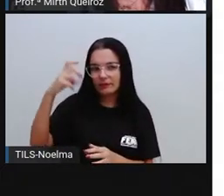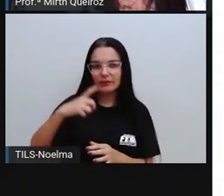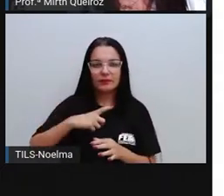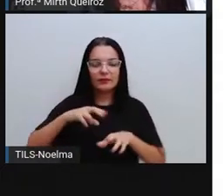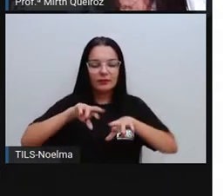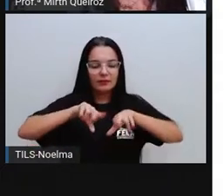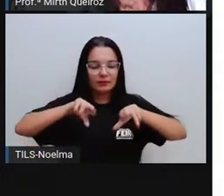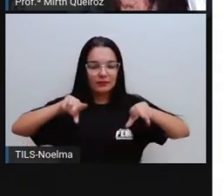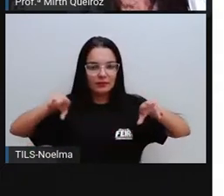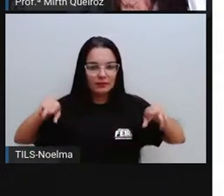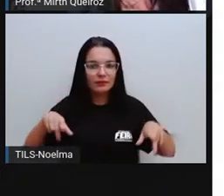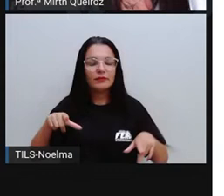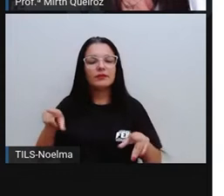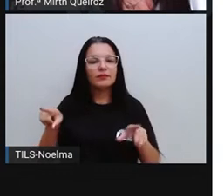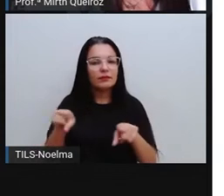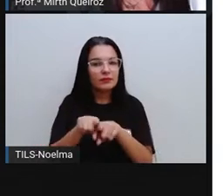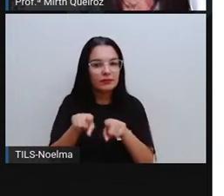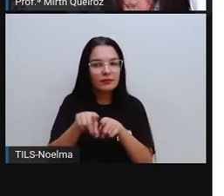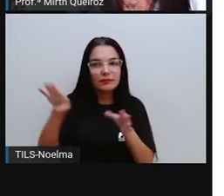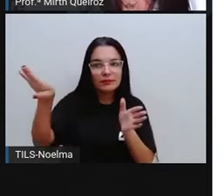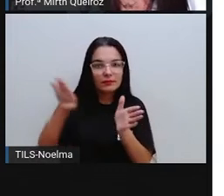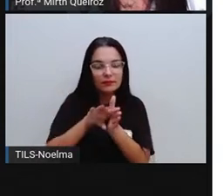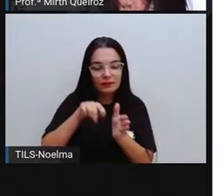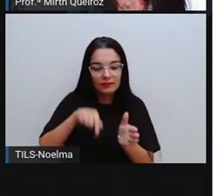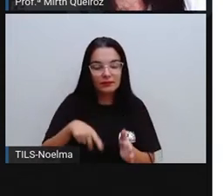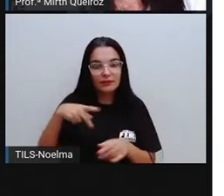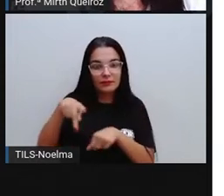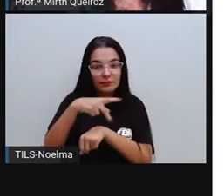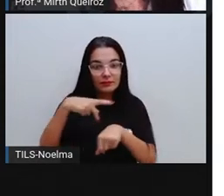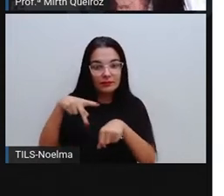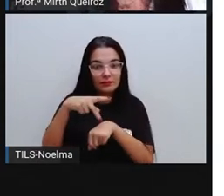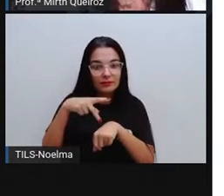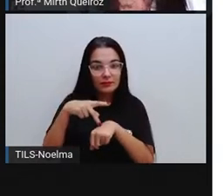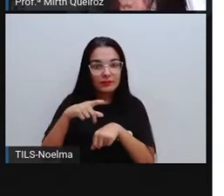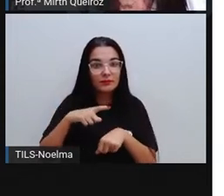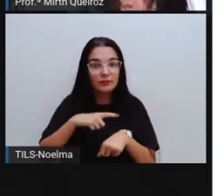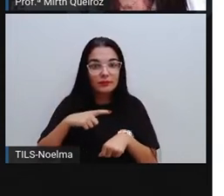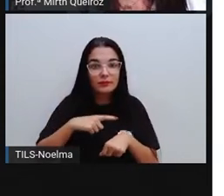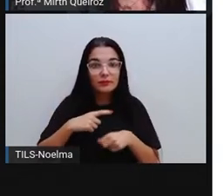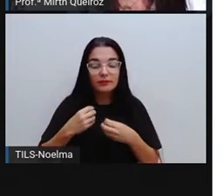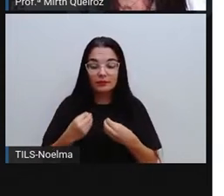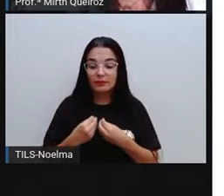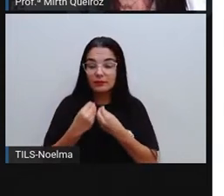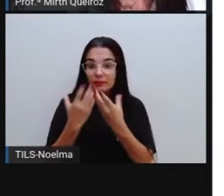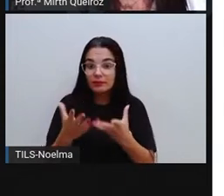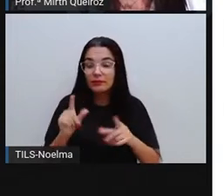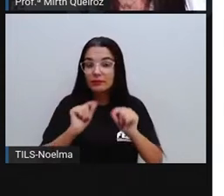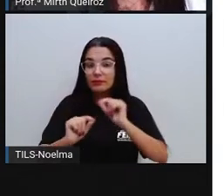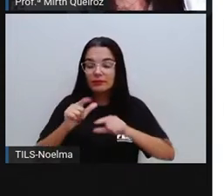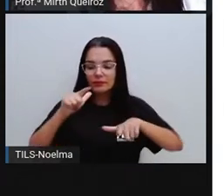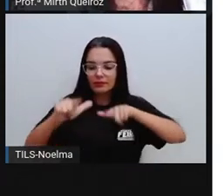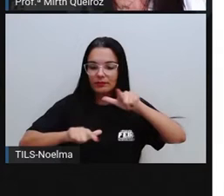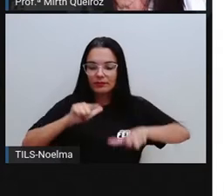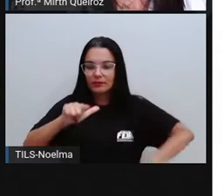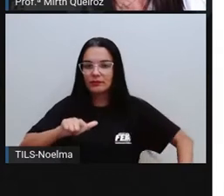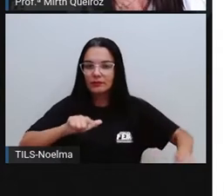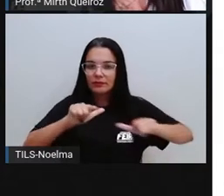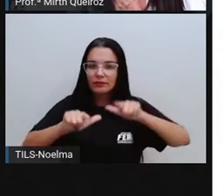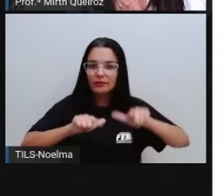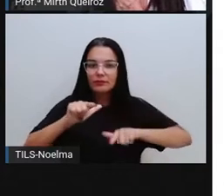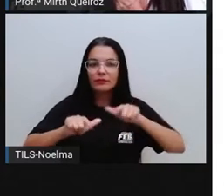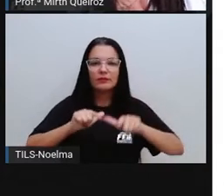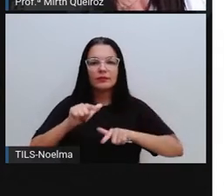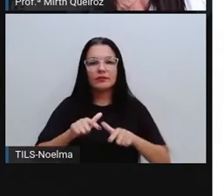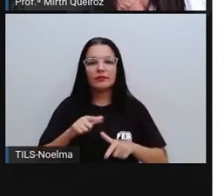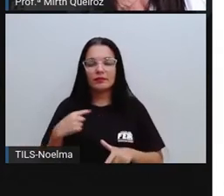multicultural, vieram também ao nosso país para fornecer aí sua mão de obra, né, ao trabalho aí